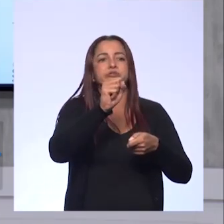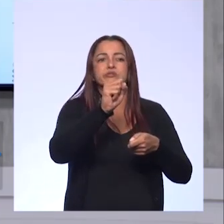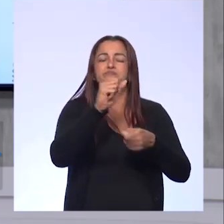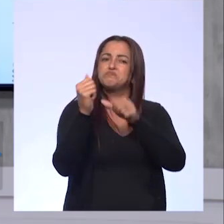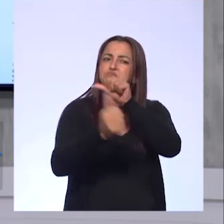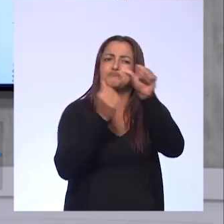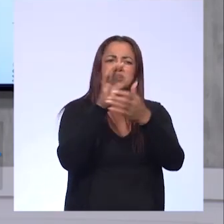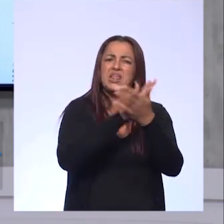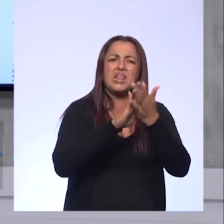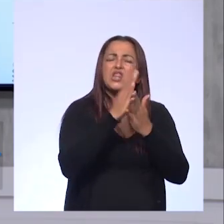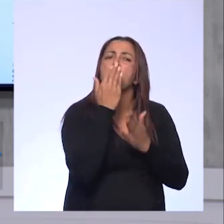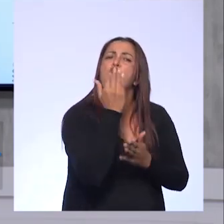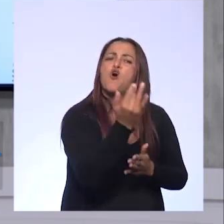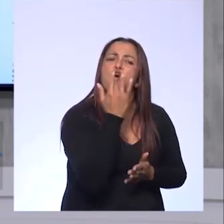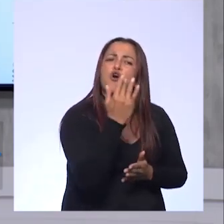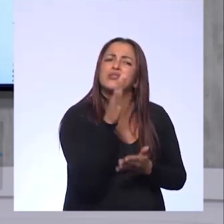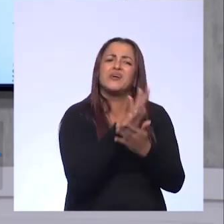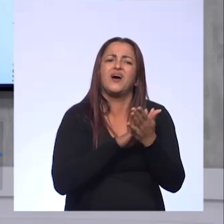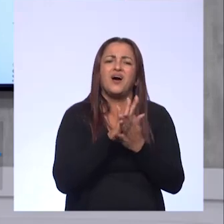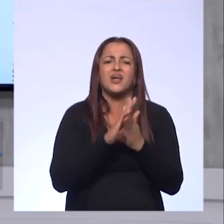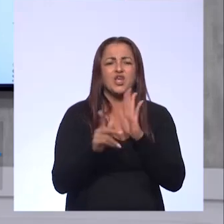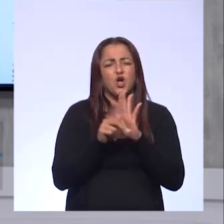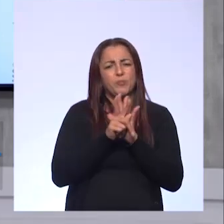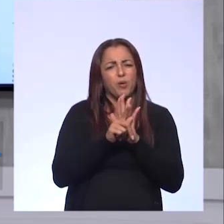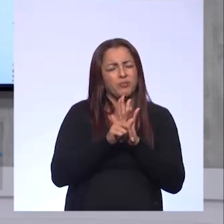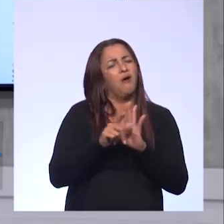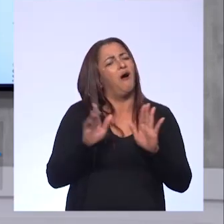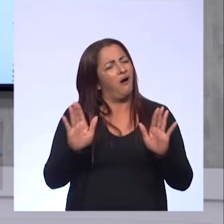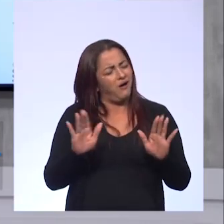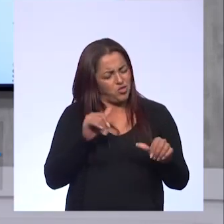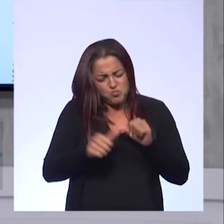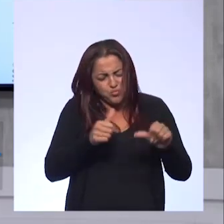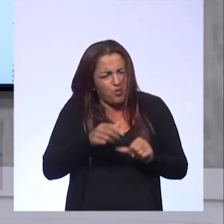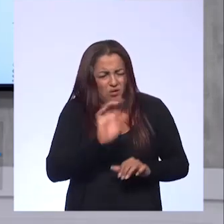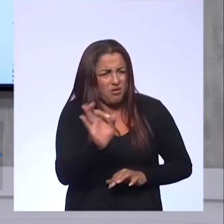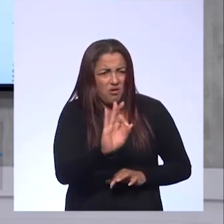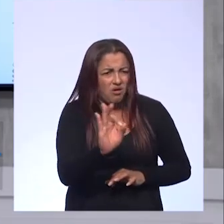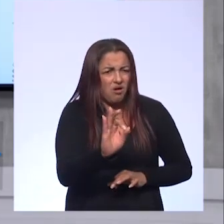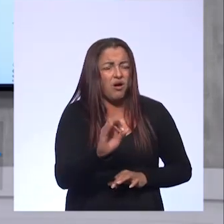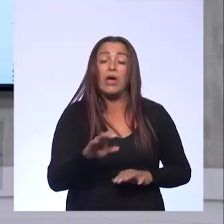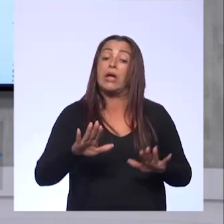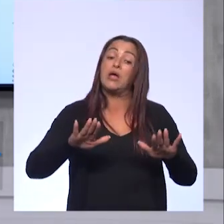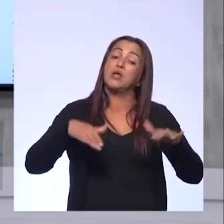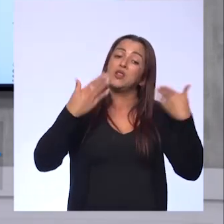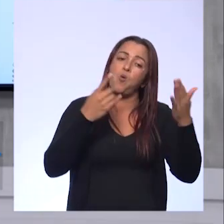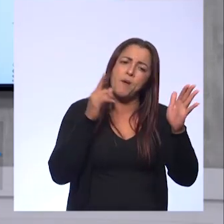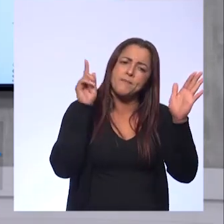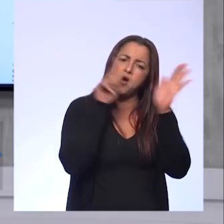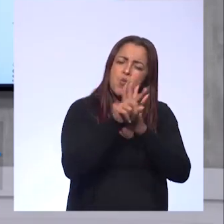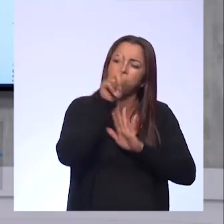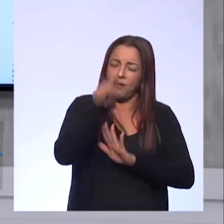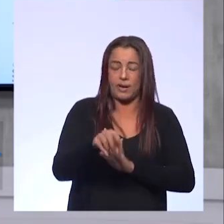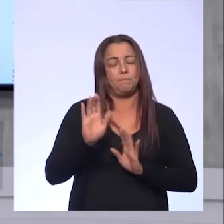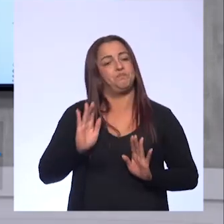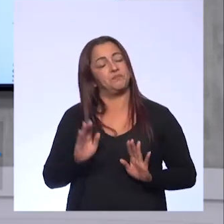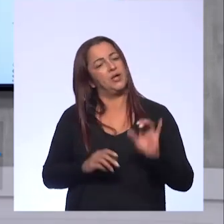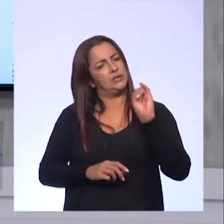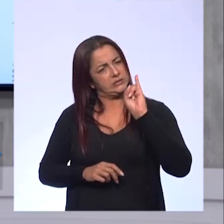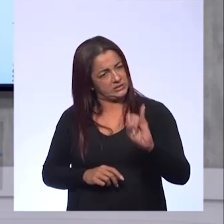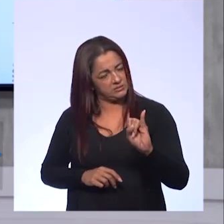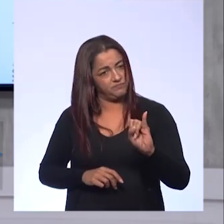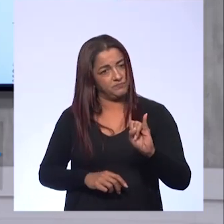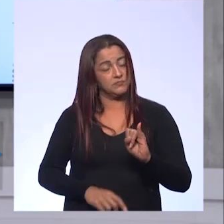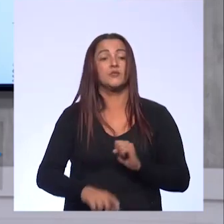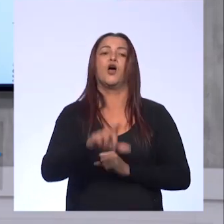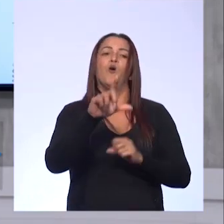tem que a cor do laser Será que não houve alteração da cor então a pergunta é que o laser